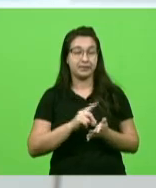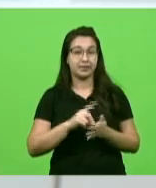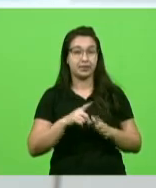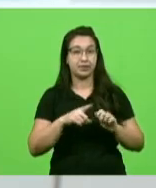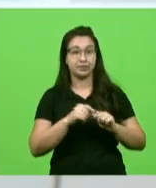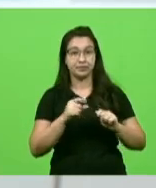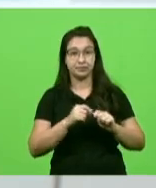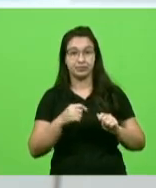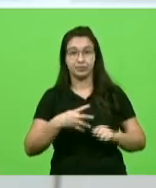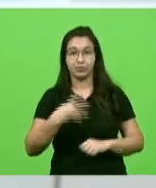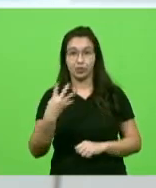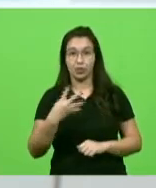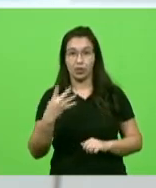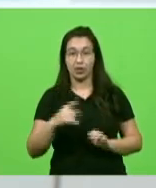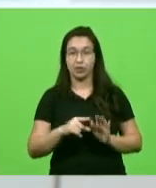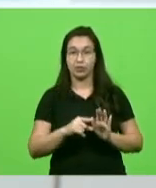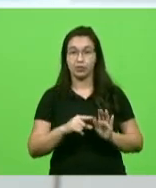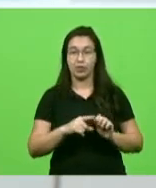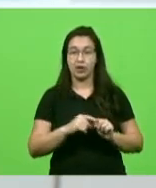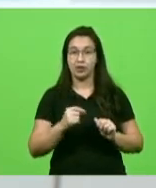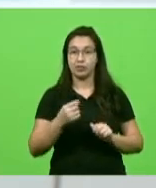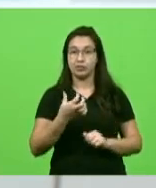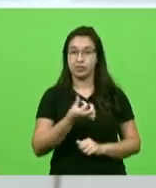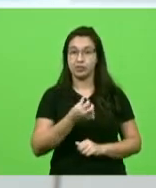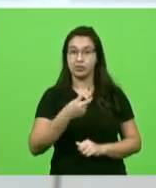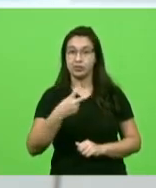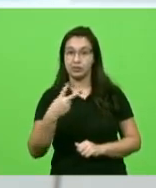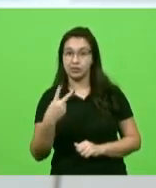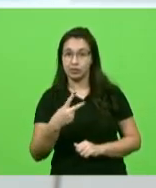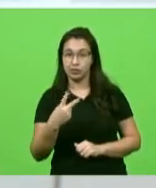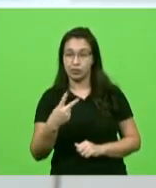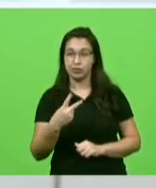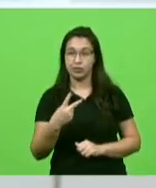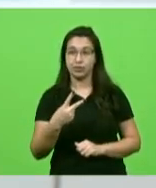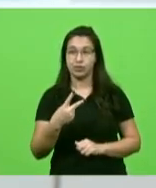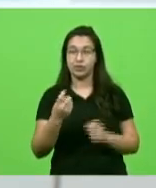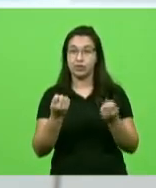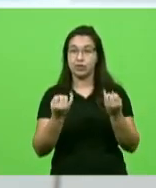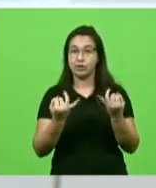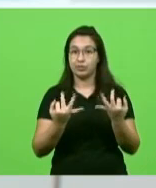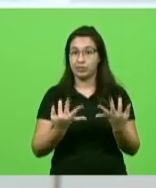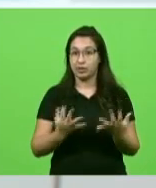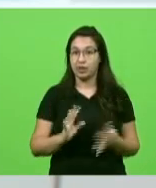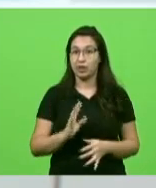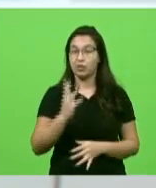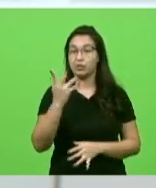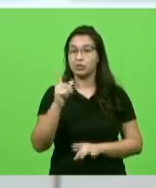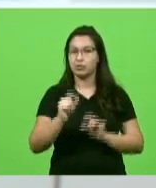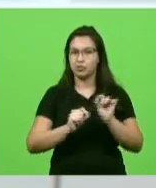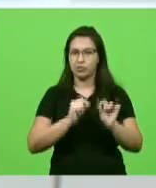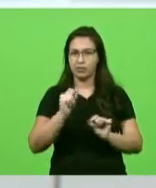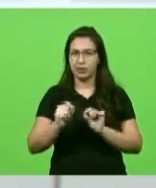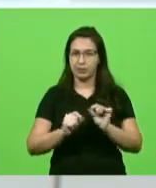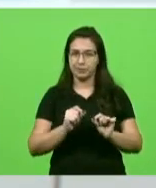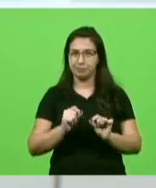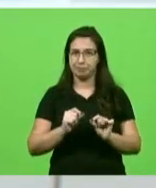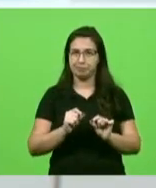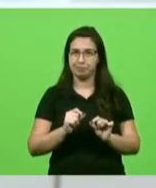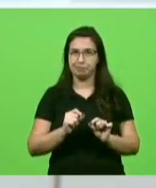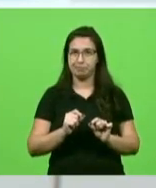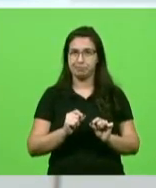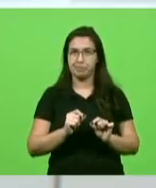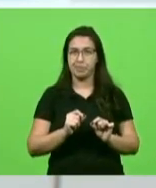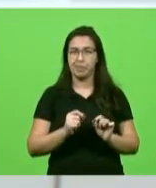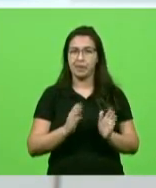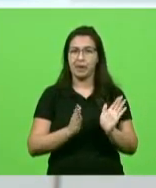do referido artigo 62 decepciona essa condição ocorre que conforme se depreende os